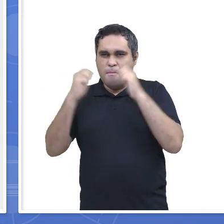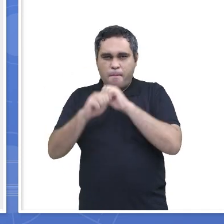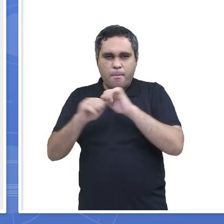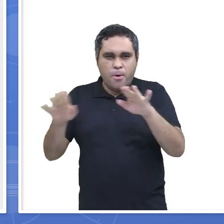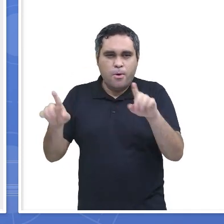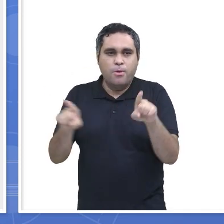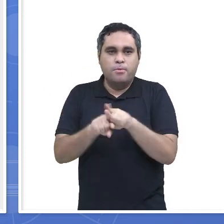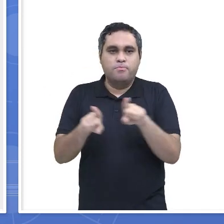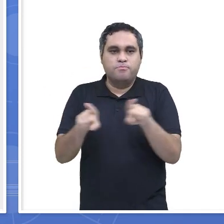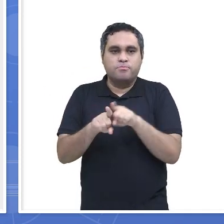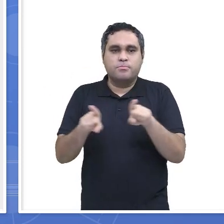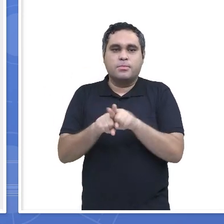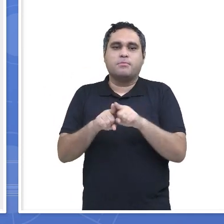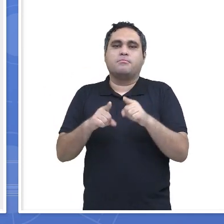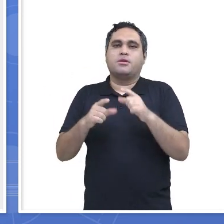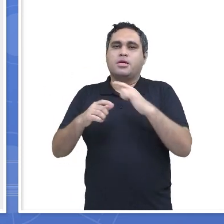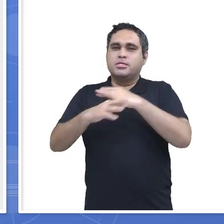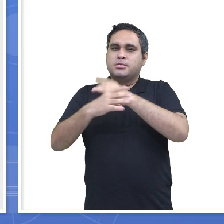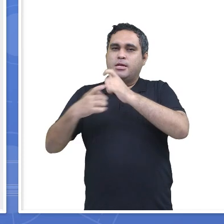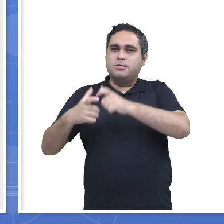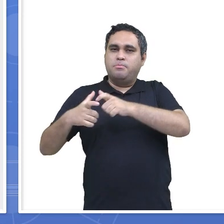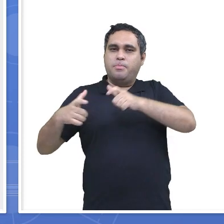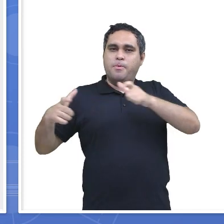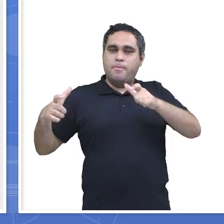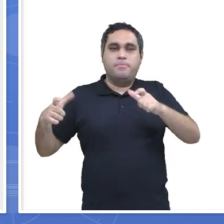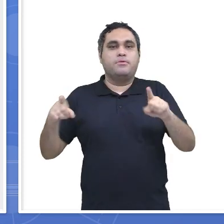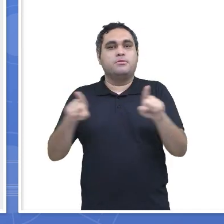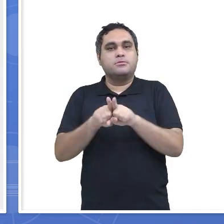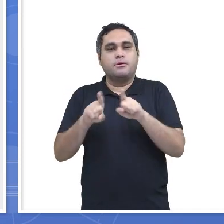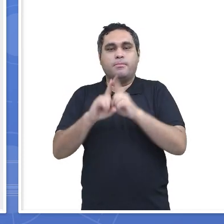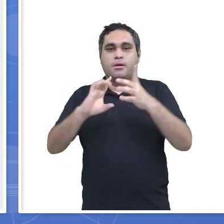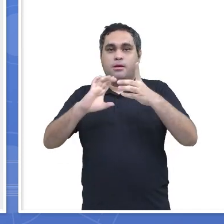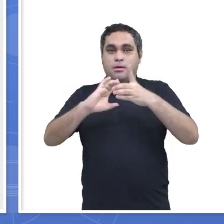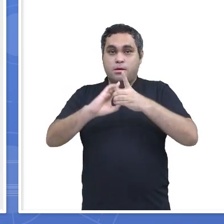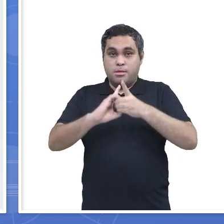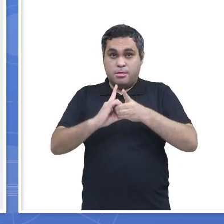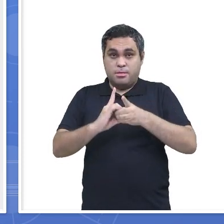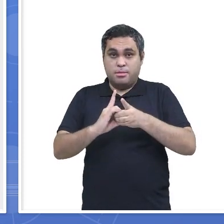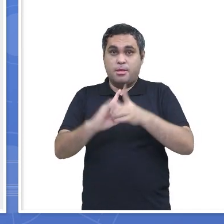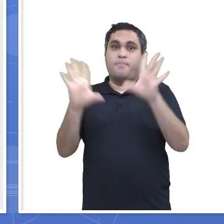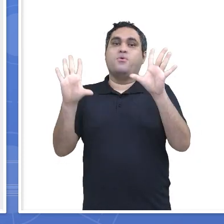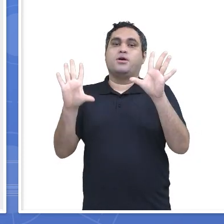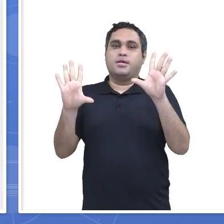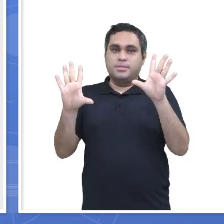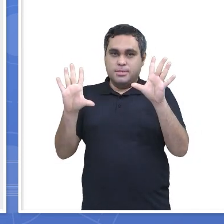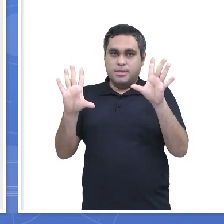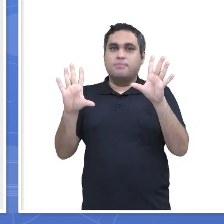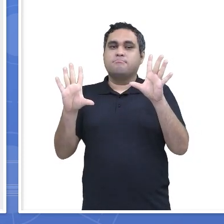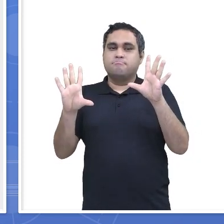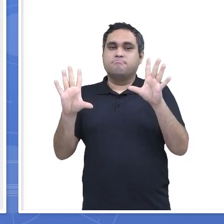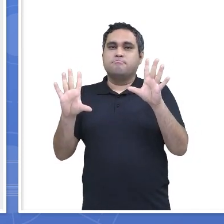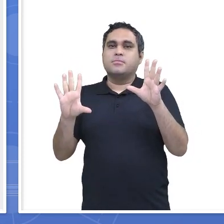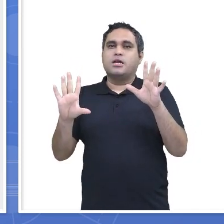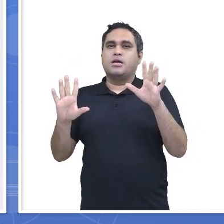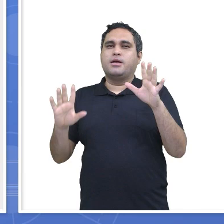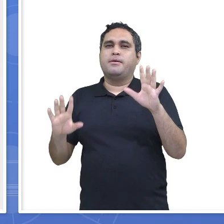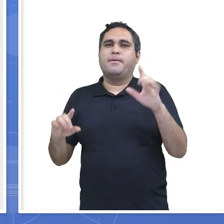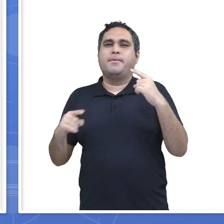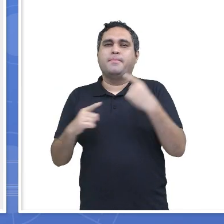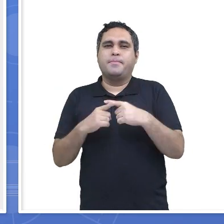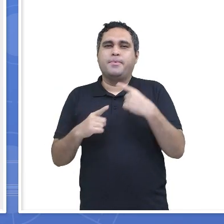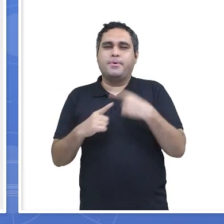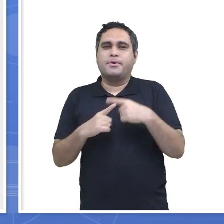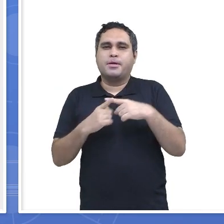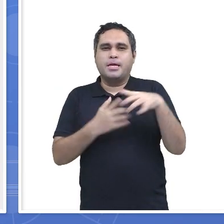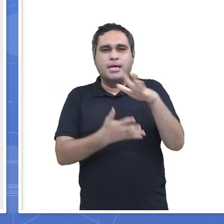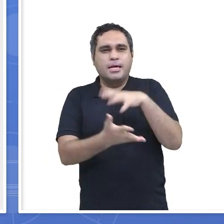a democracia, principalmente a partir da crise do modelo de Estado de bem-estar social que começou depois da